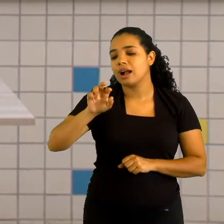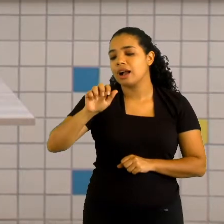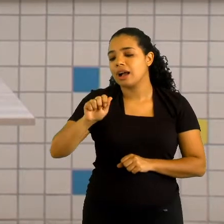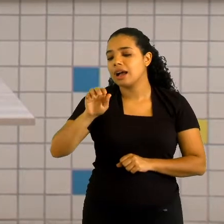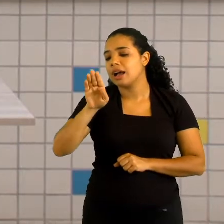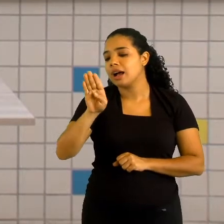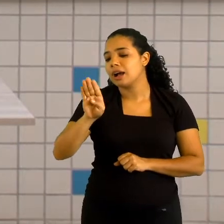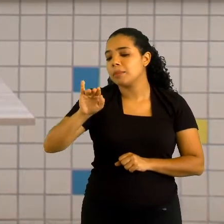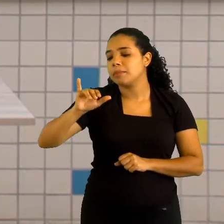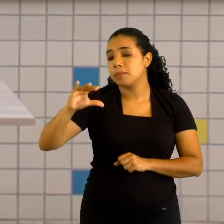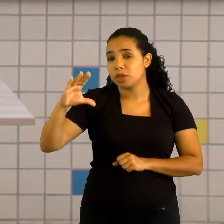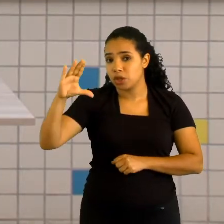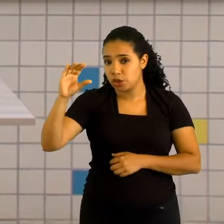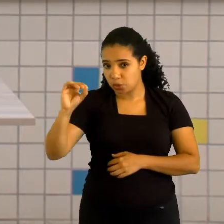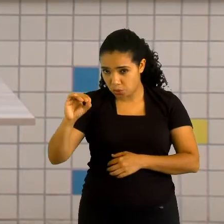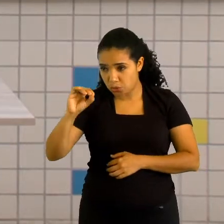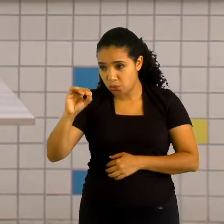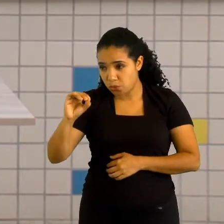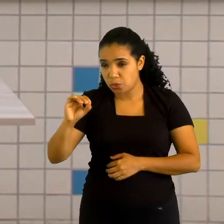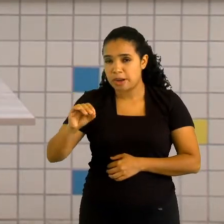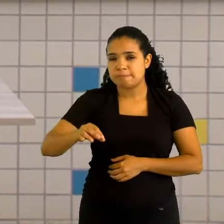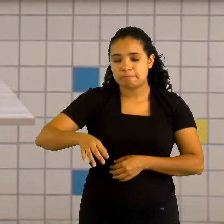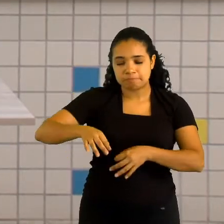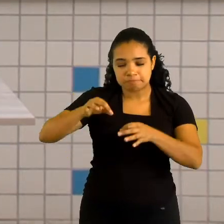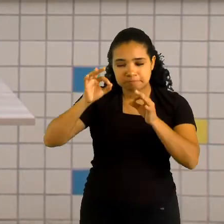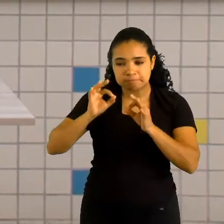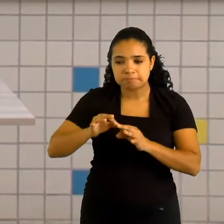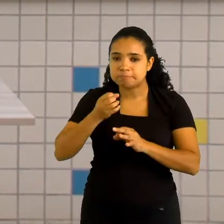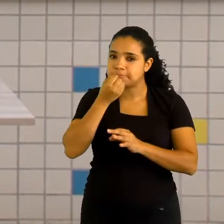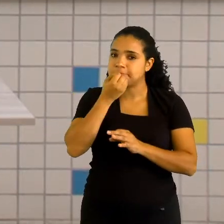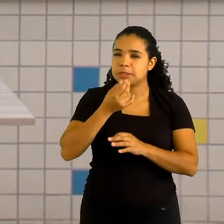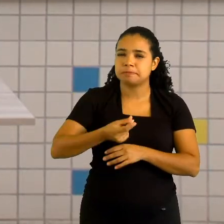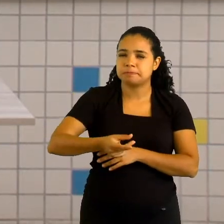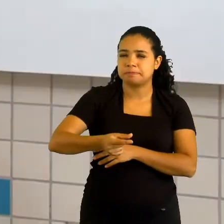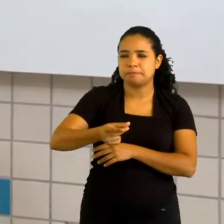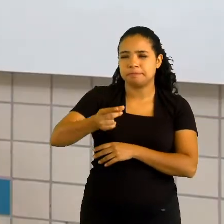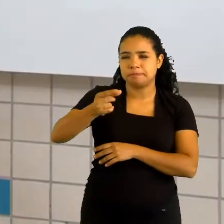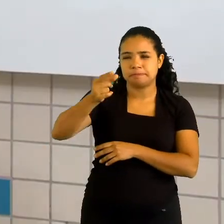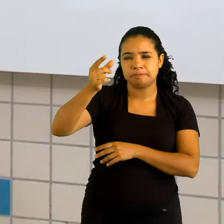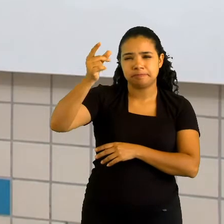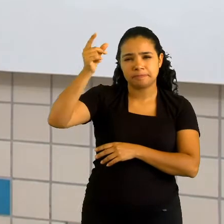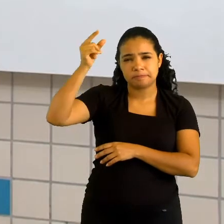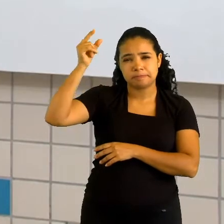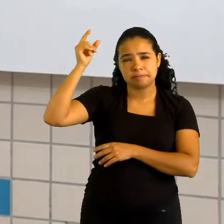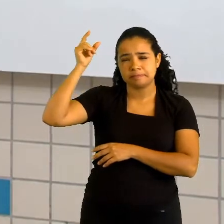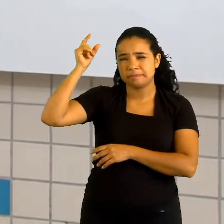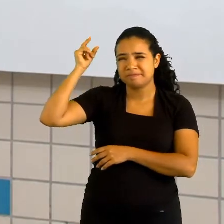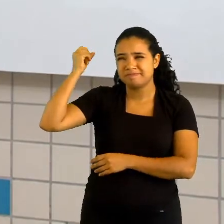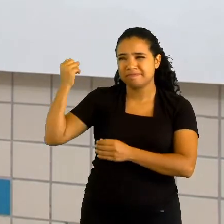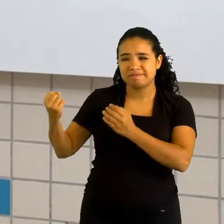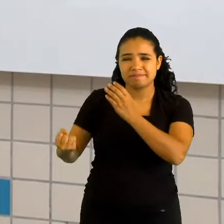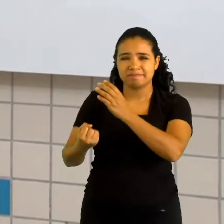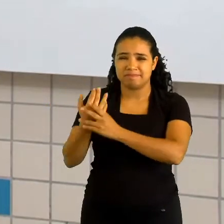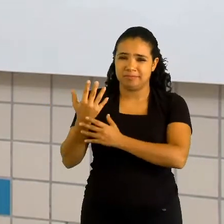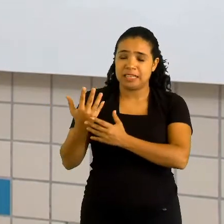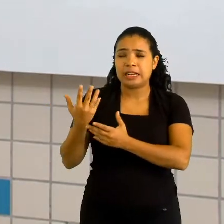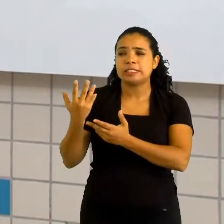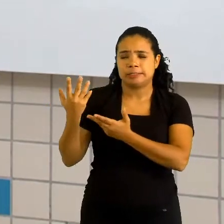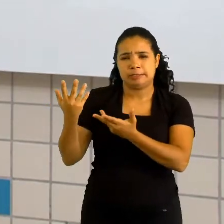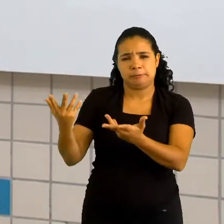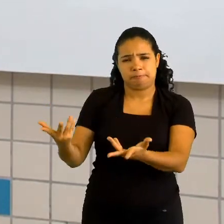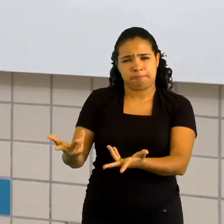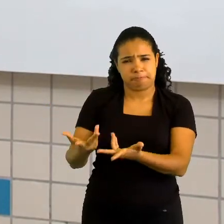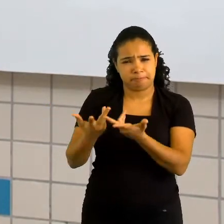sistema de numeração muito eficiente. Ele foi inventado há muitos e muitos e muitos anos atrás, né? E